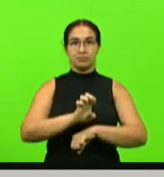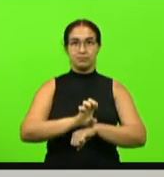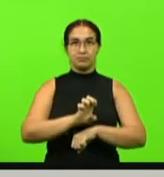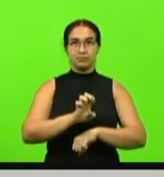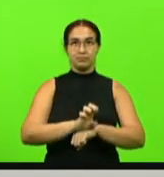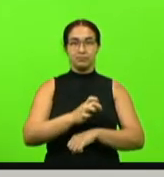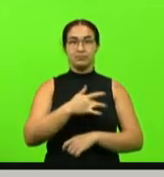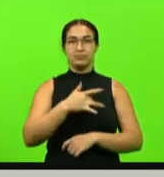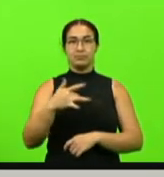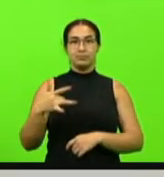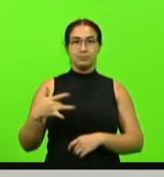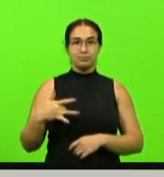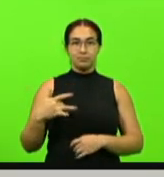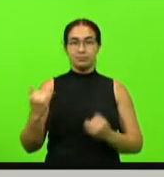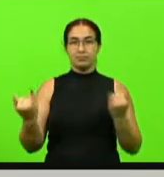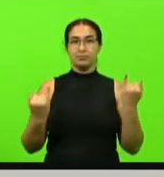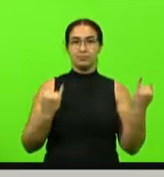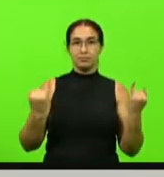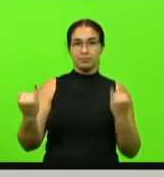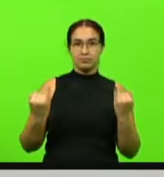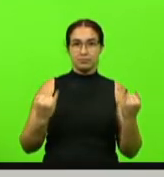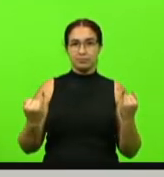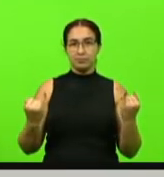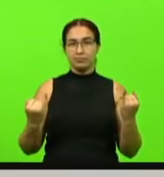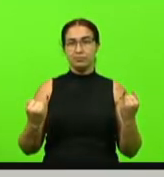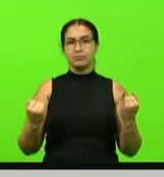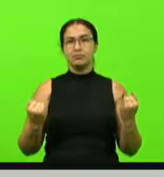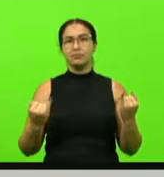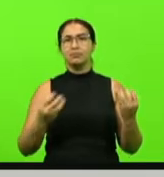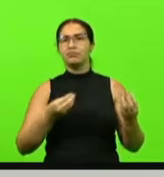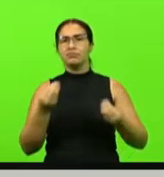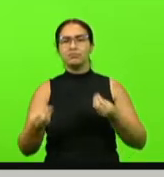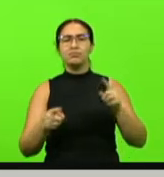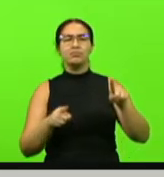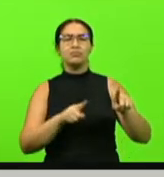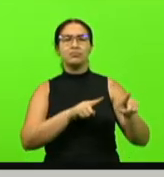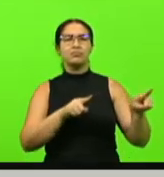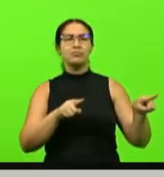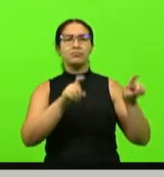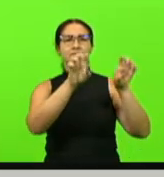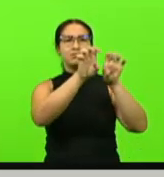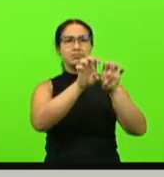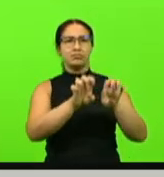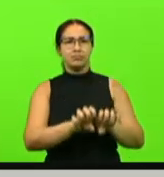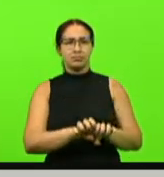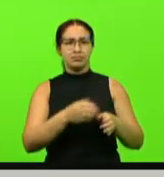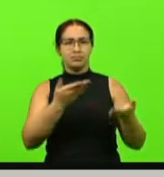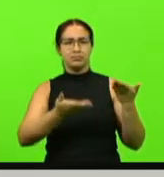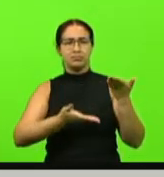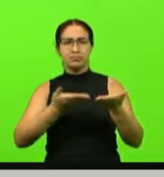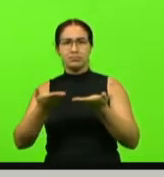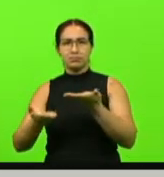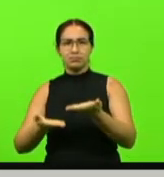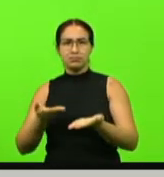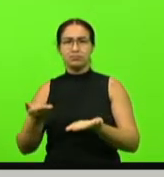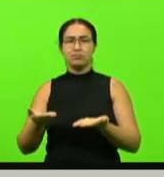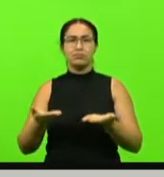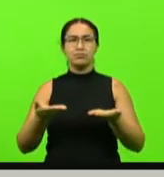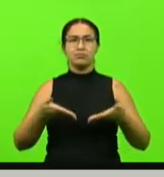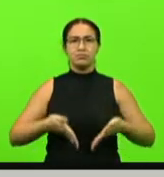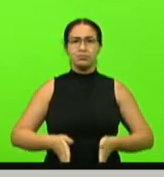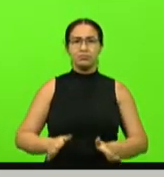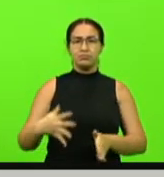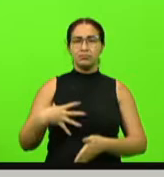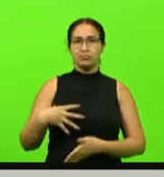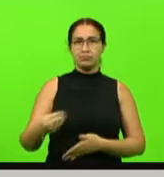Saúde informação acerca das condições estruturais de atendimento da maternidade neonatal do Hospital Regional